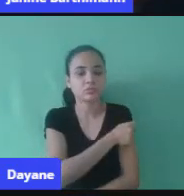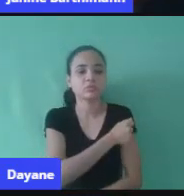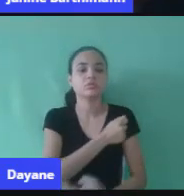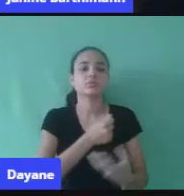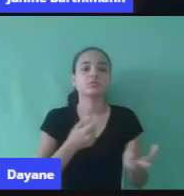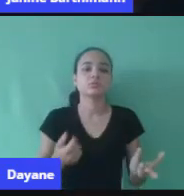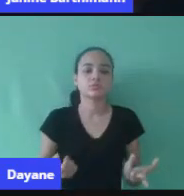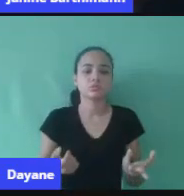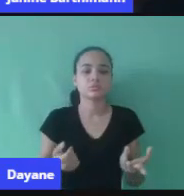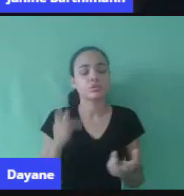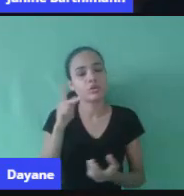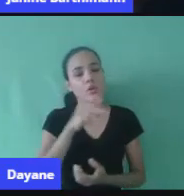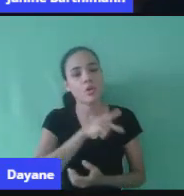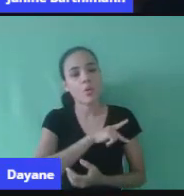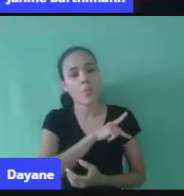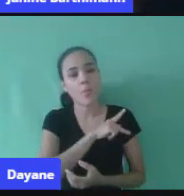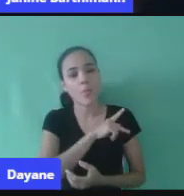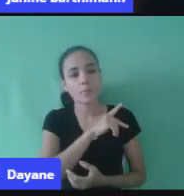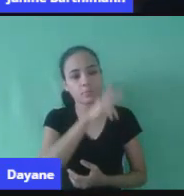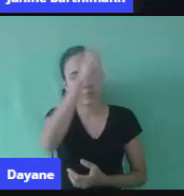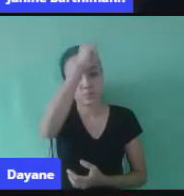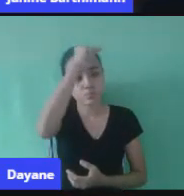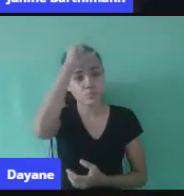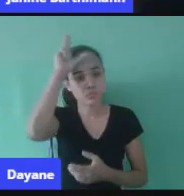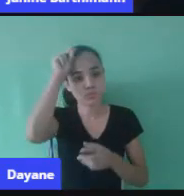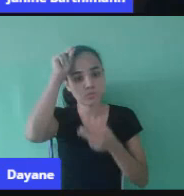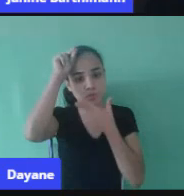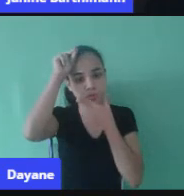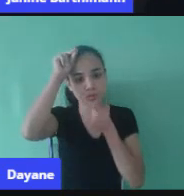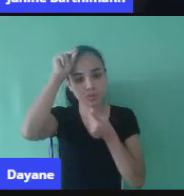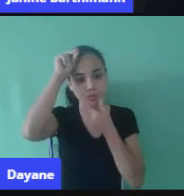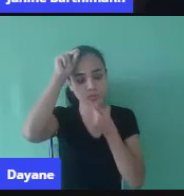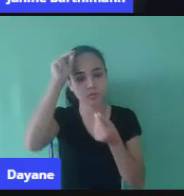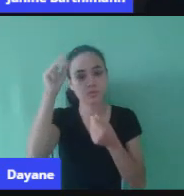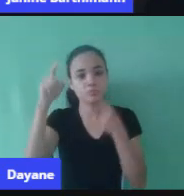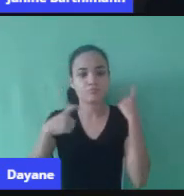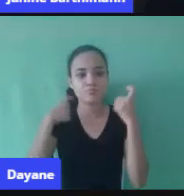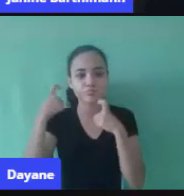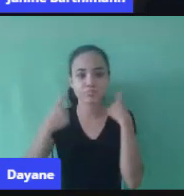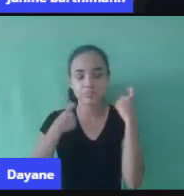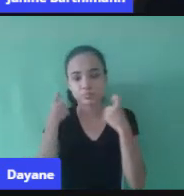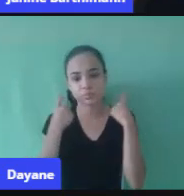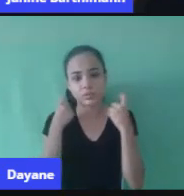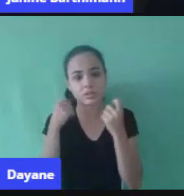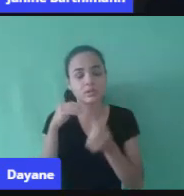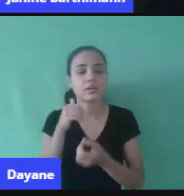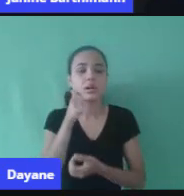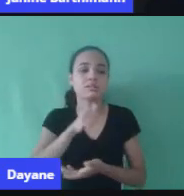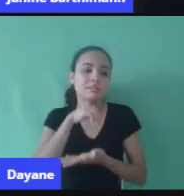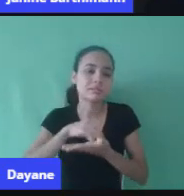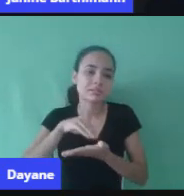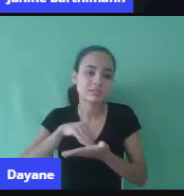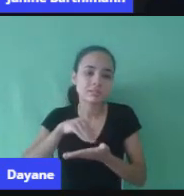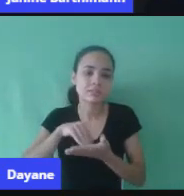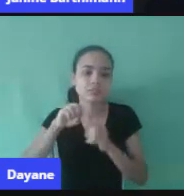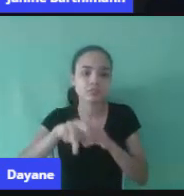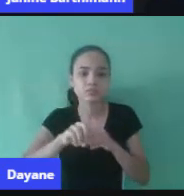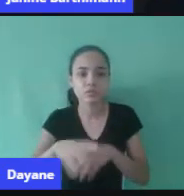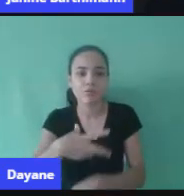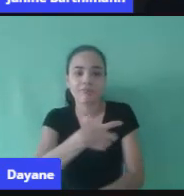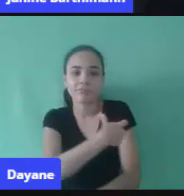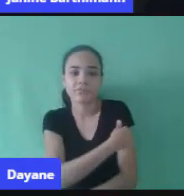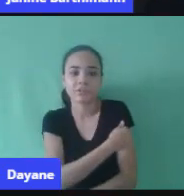Trade preocupado com isso, a nossa secretária de Educação, a vacinação dos professores.